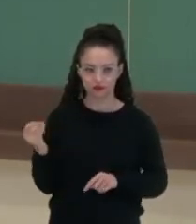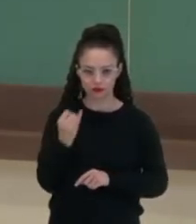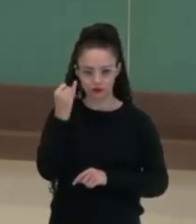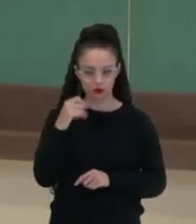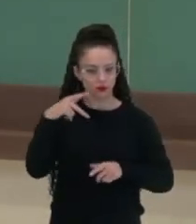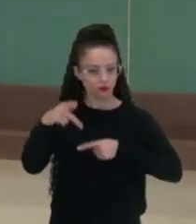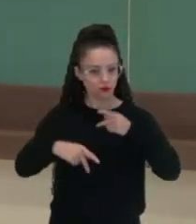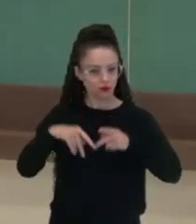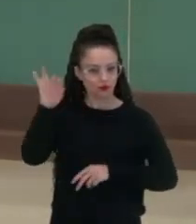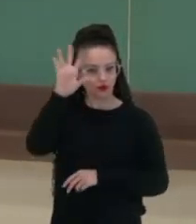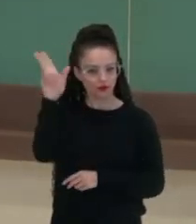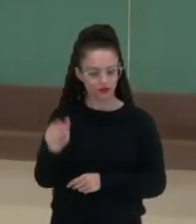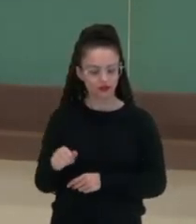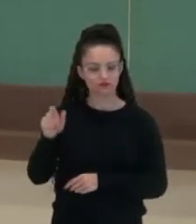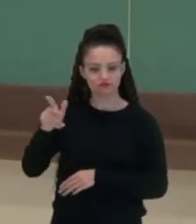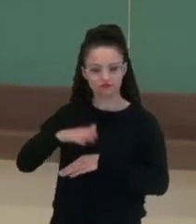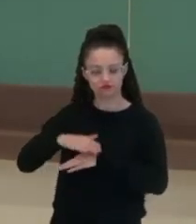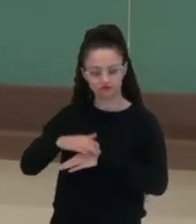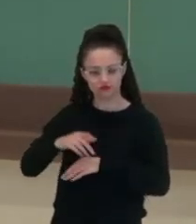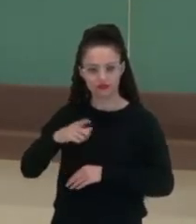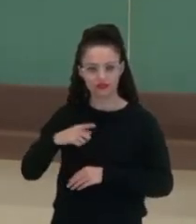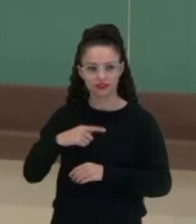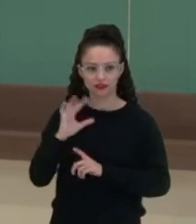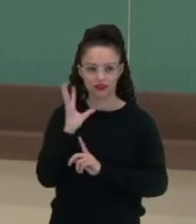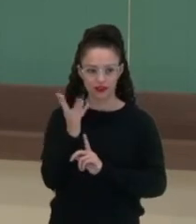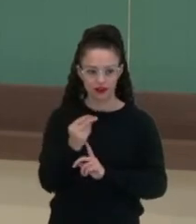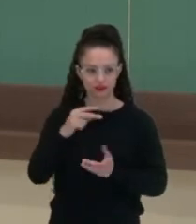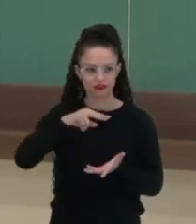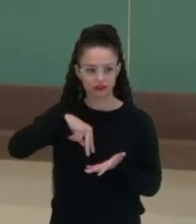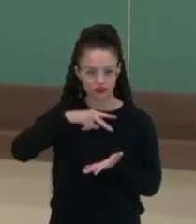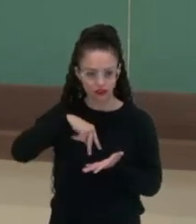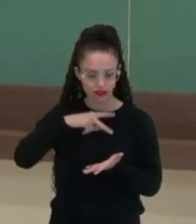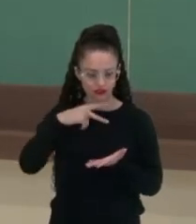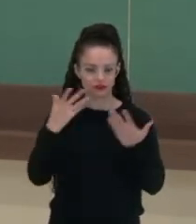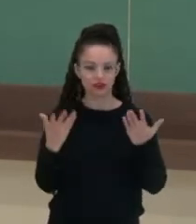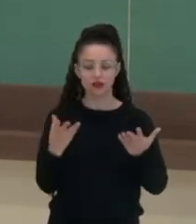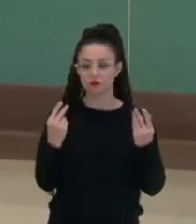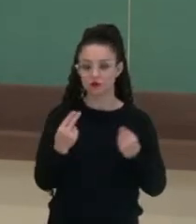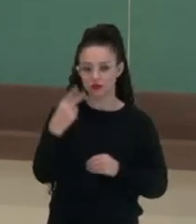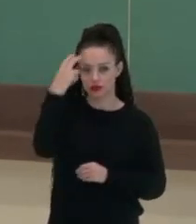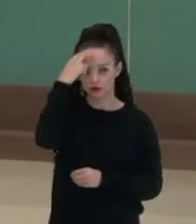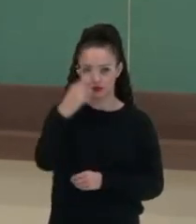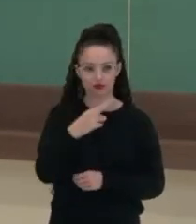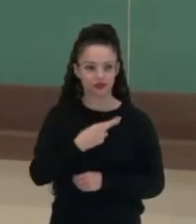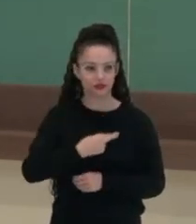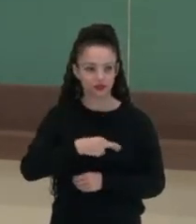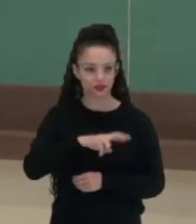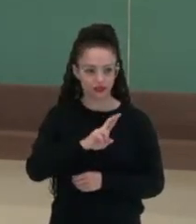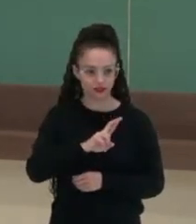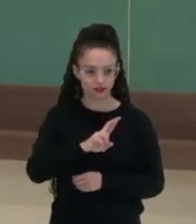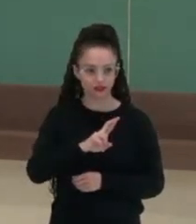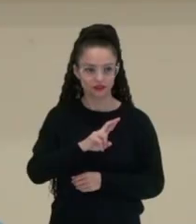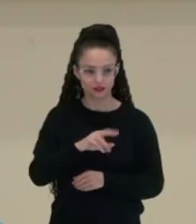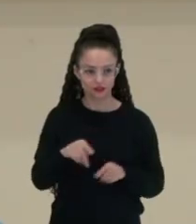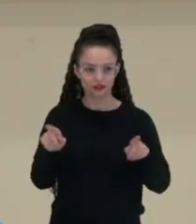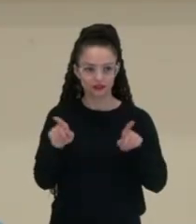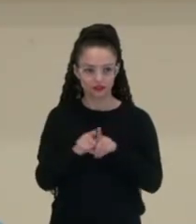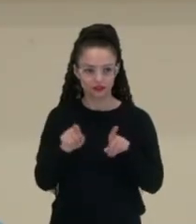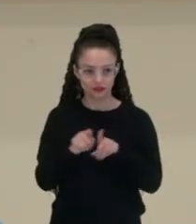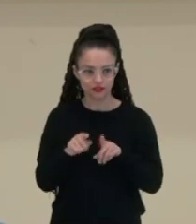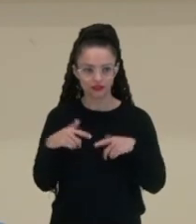povos africanos que trouxeram também com eles muita arte, muita dança, né, muita cultura, religião e